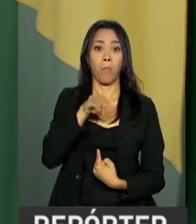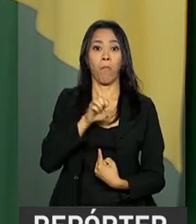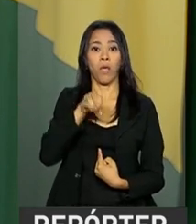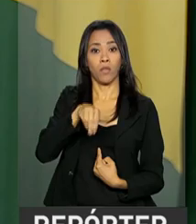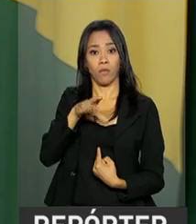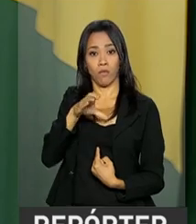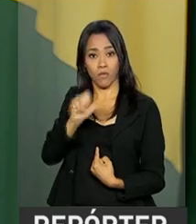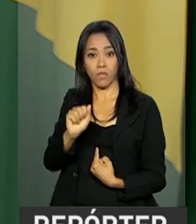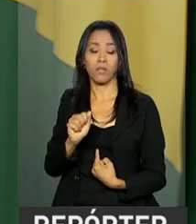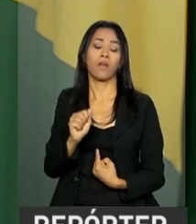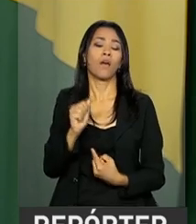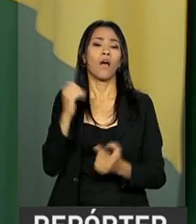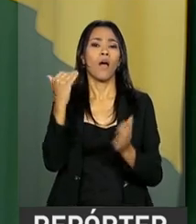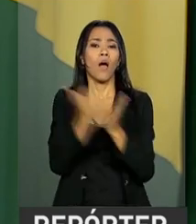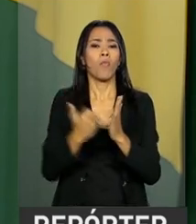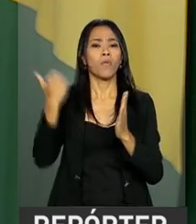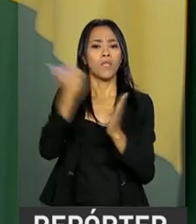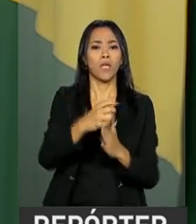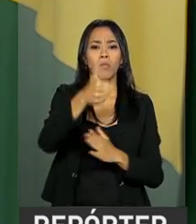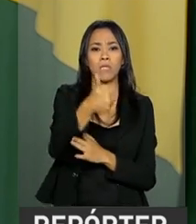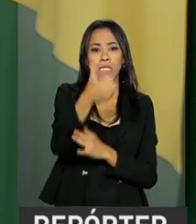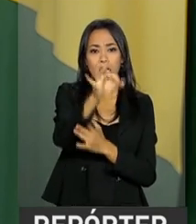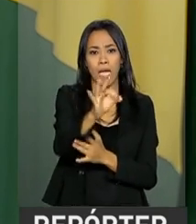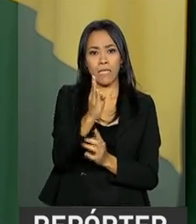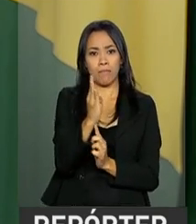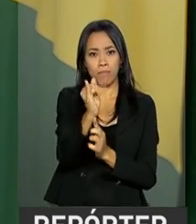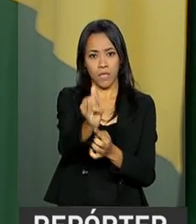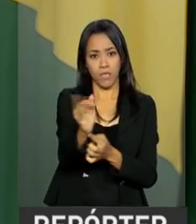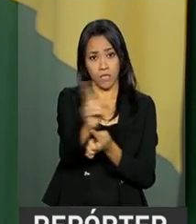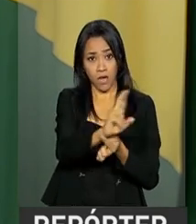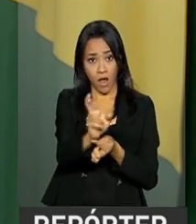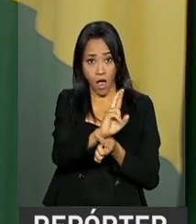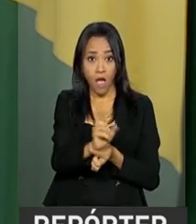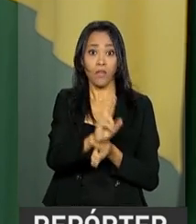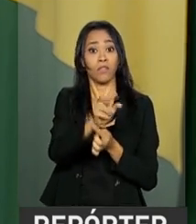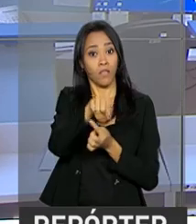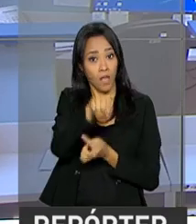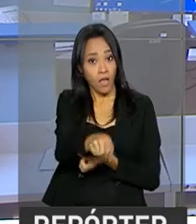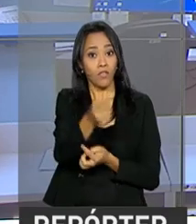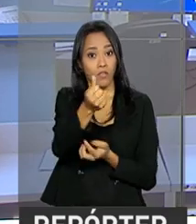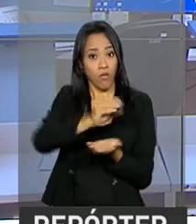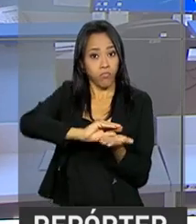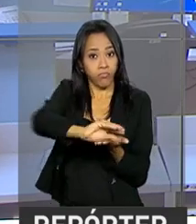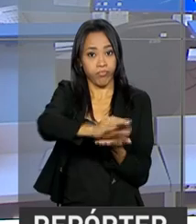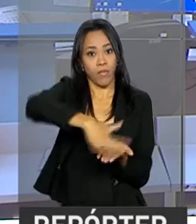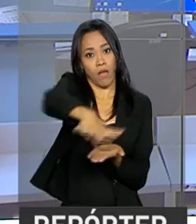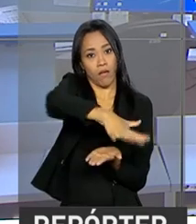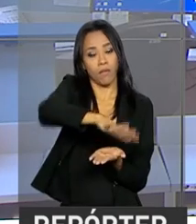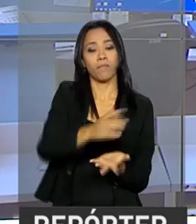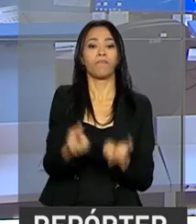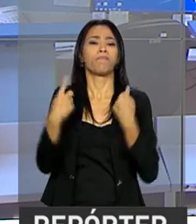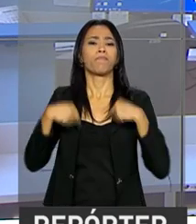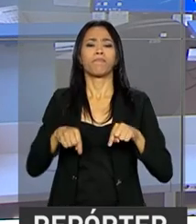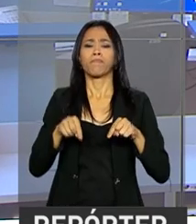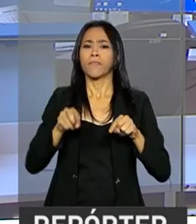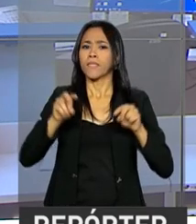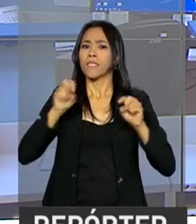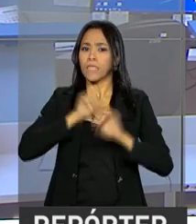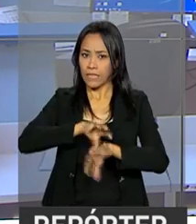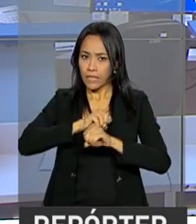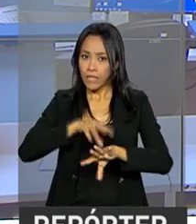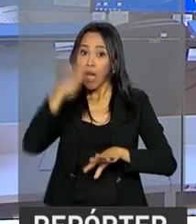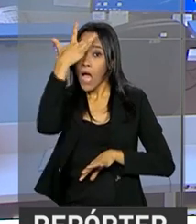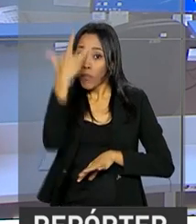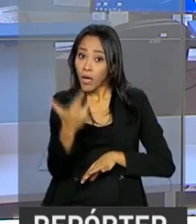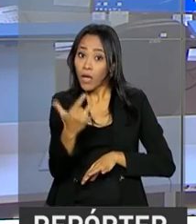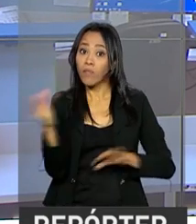aumentamos em 10 bilhões deais a verba para este orçamento e ainda falando em educação termina amanhã